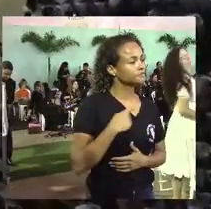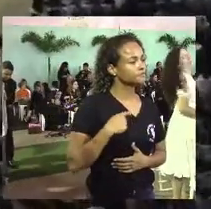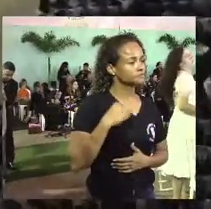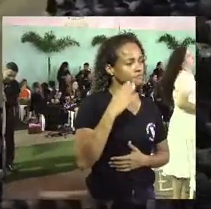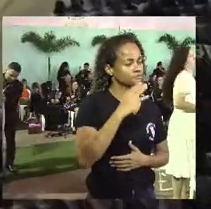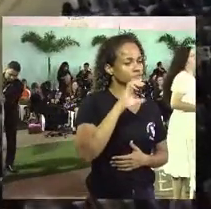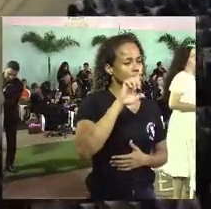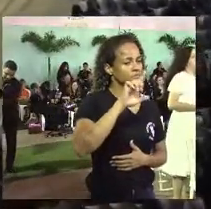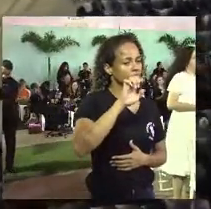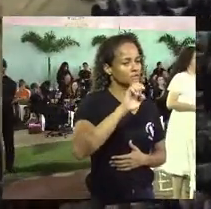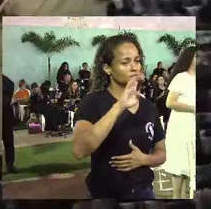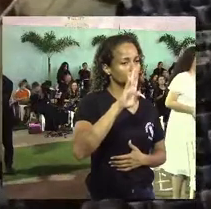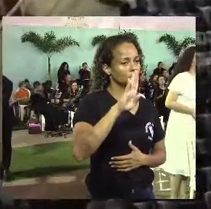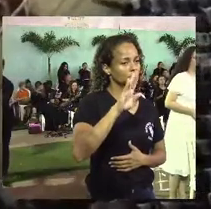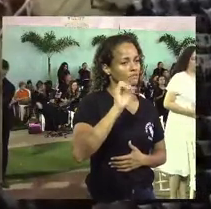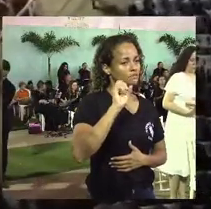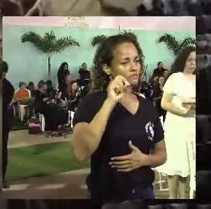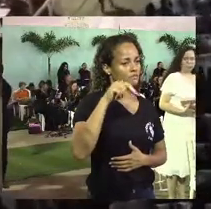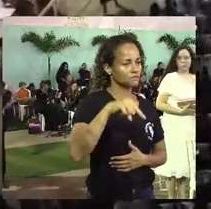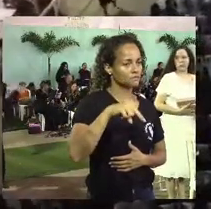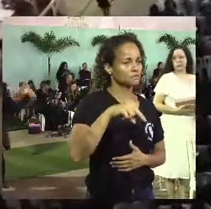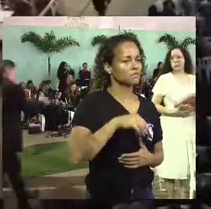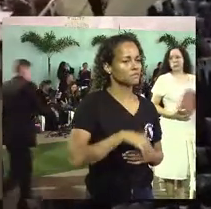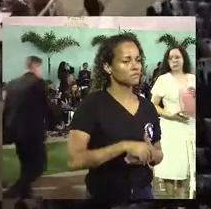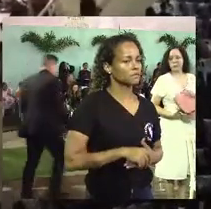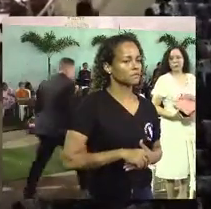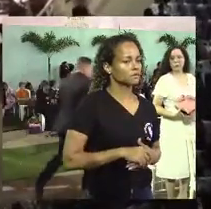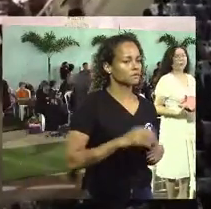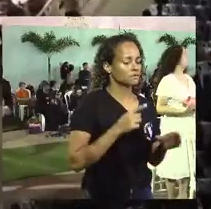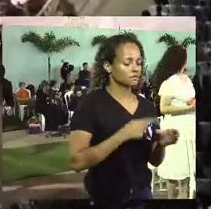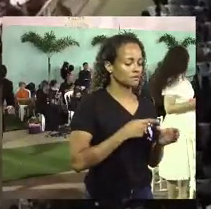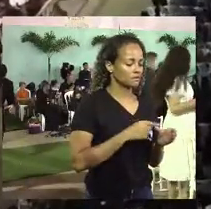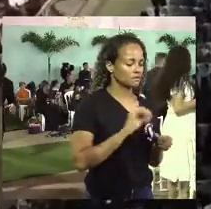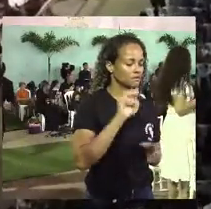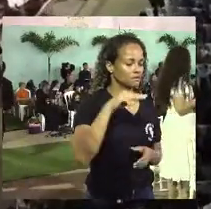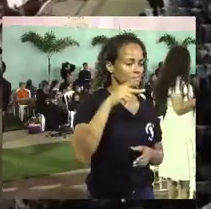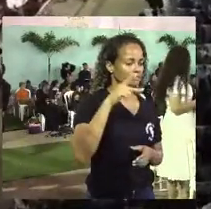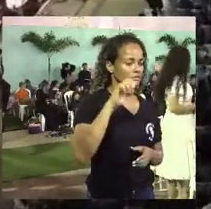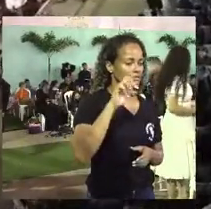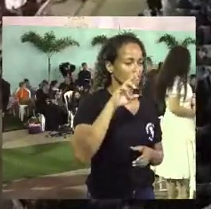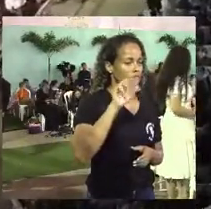Cleberson Bandeira ali de Imperatriz